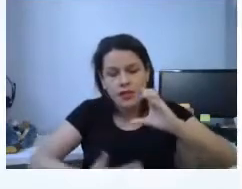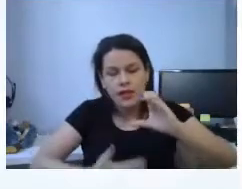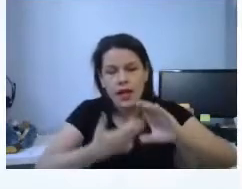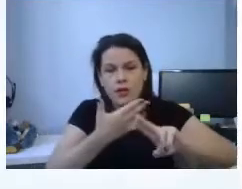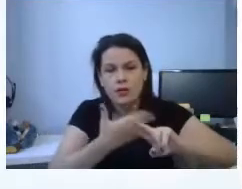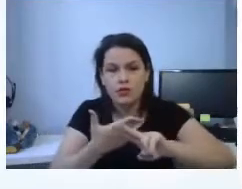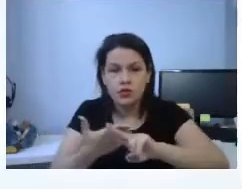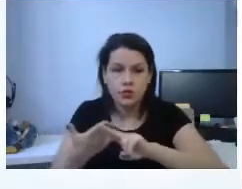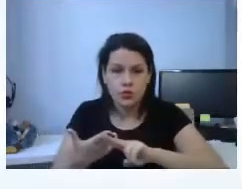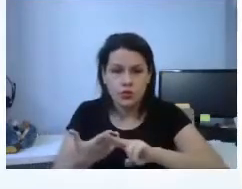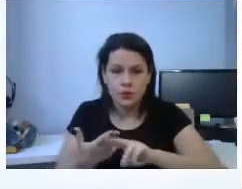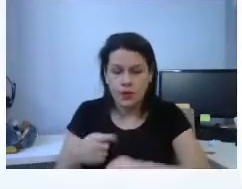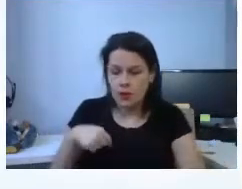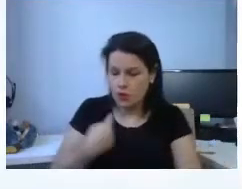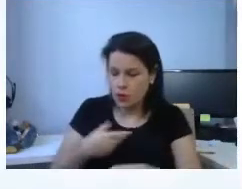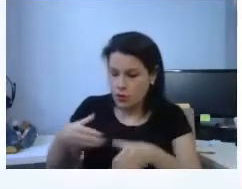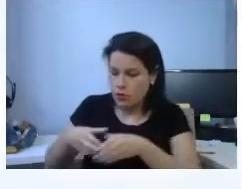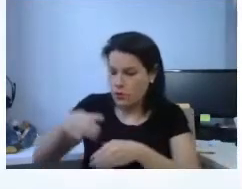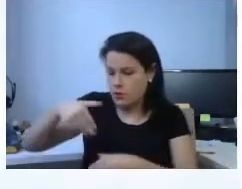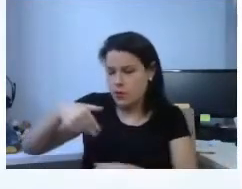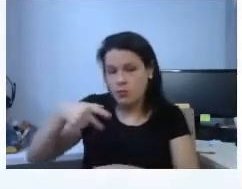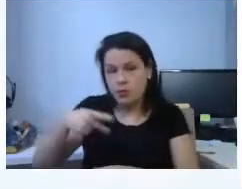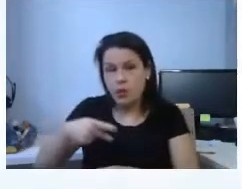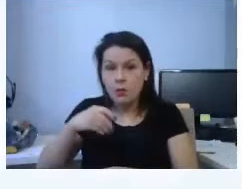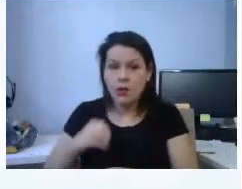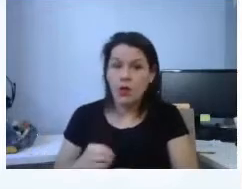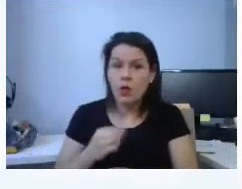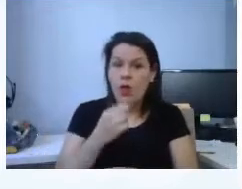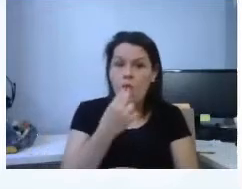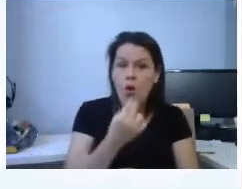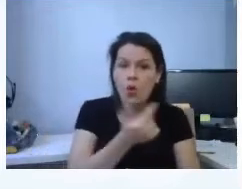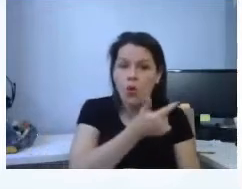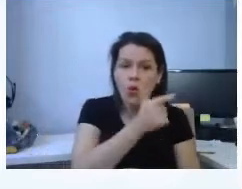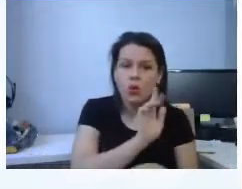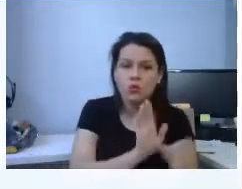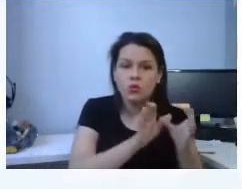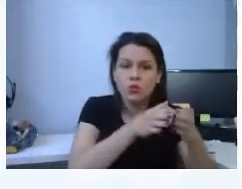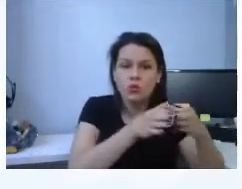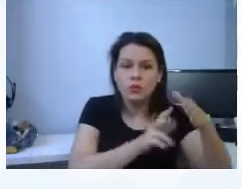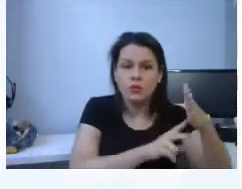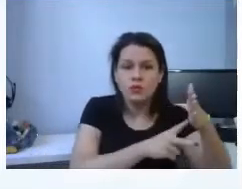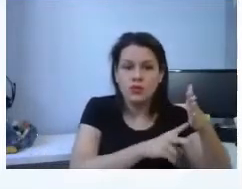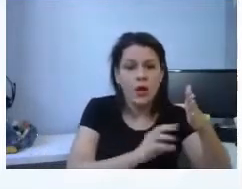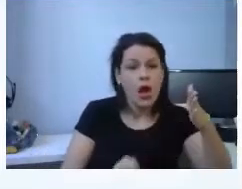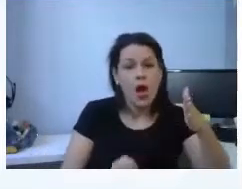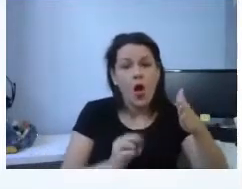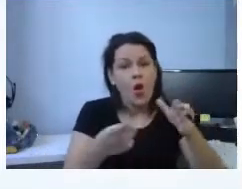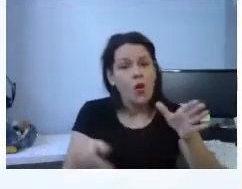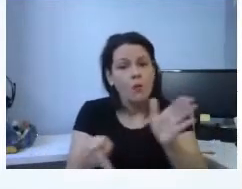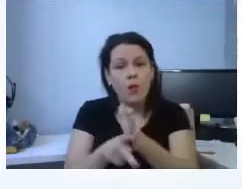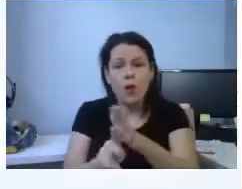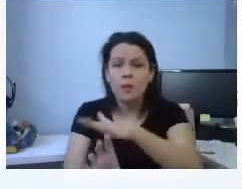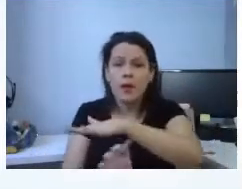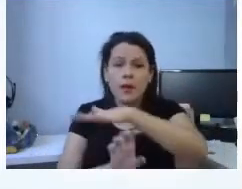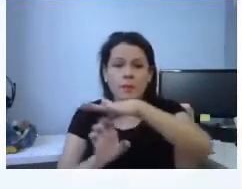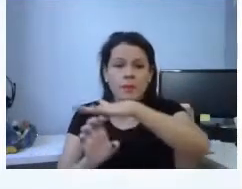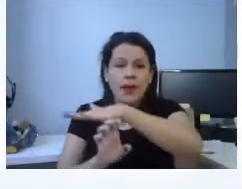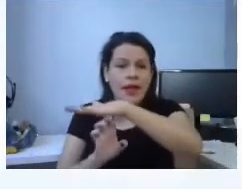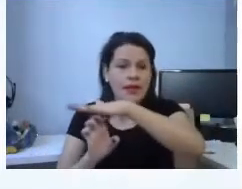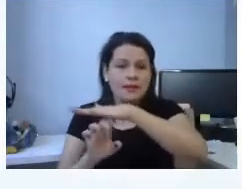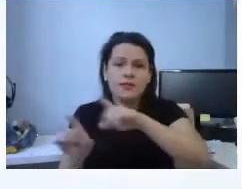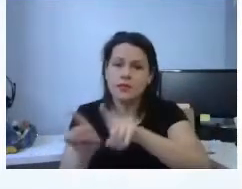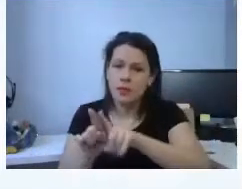pelo Ministério Público, seja pelas entidades sindicais, seja pelas próprias empresas, para tentar dar